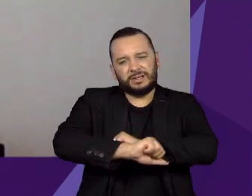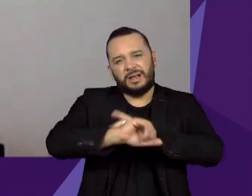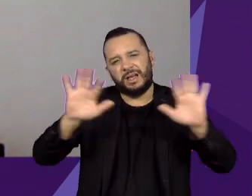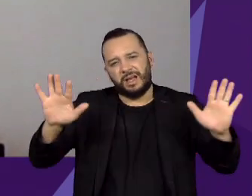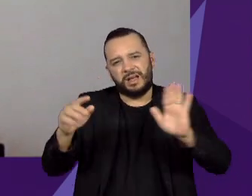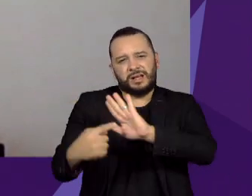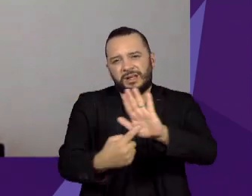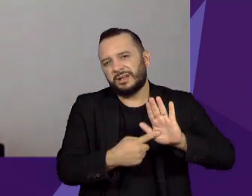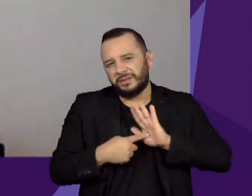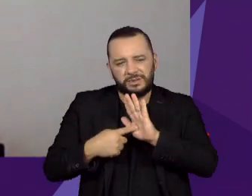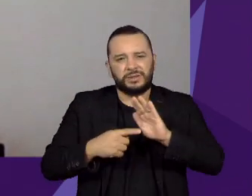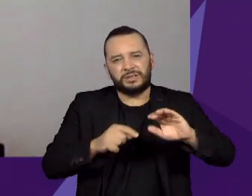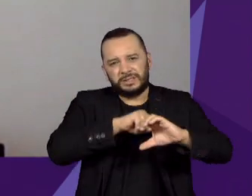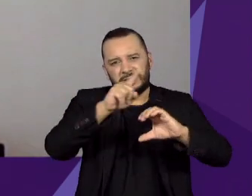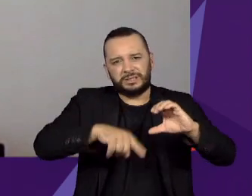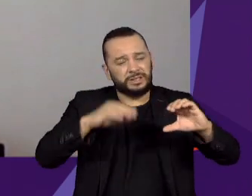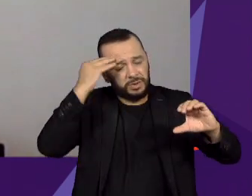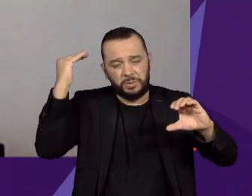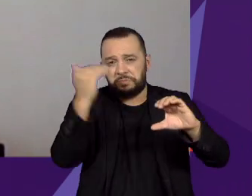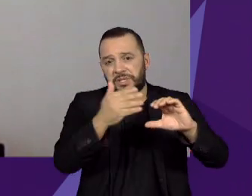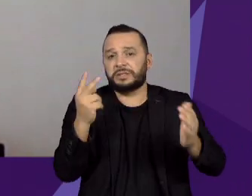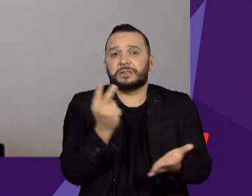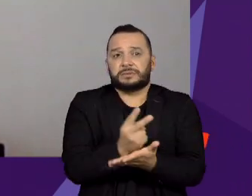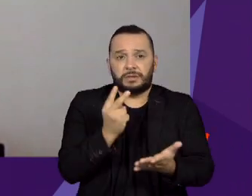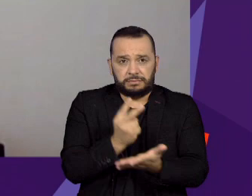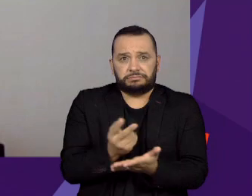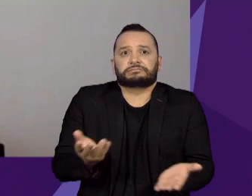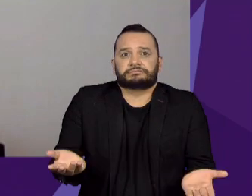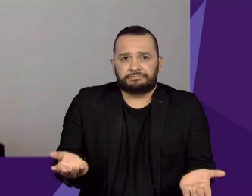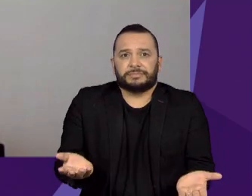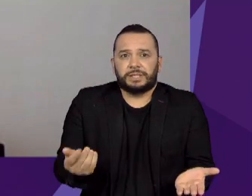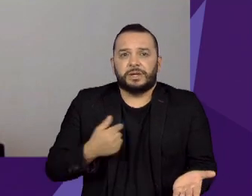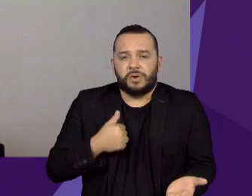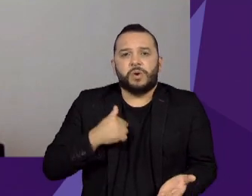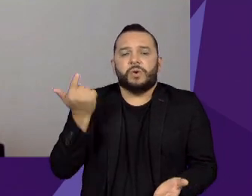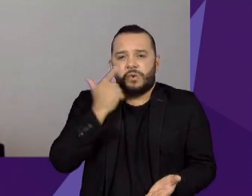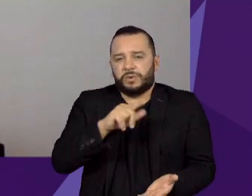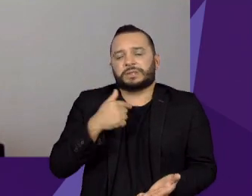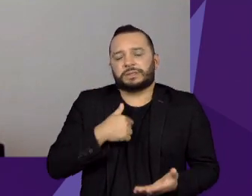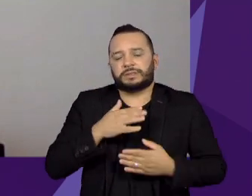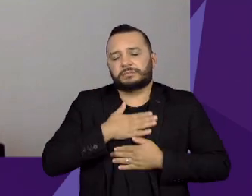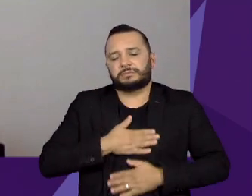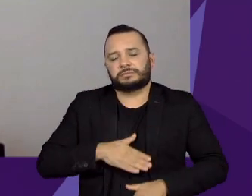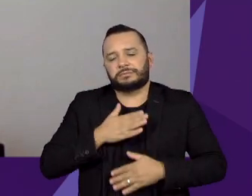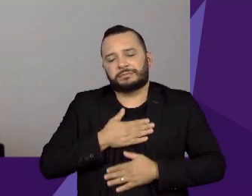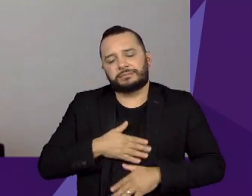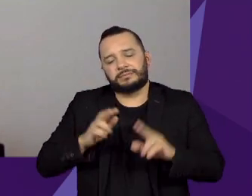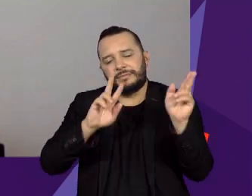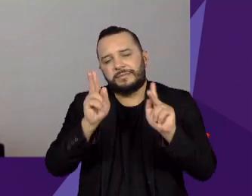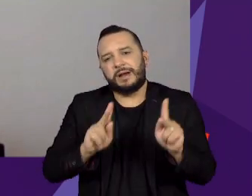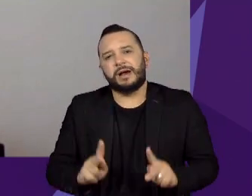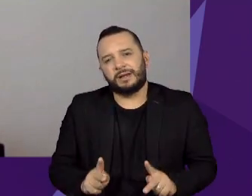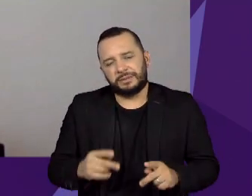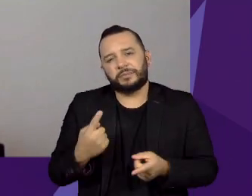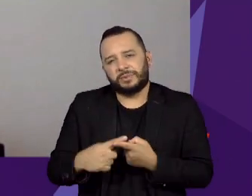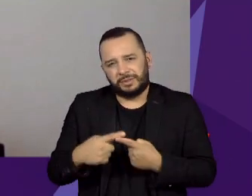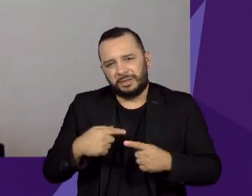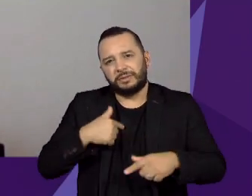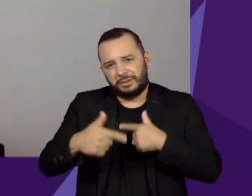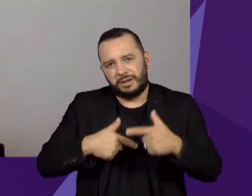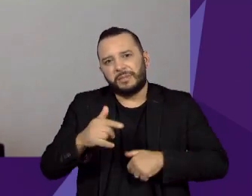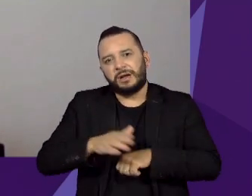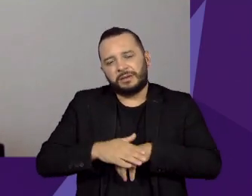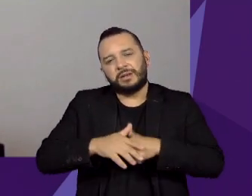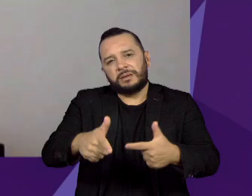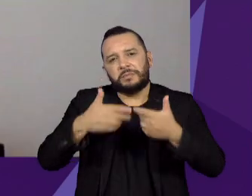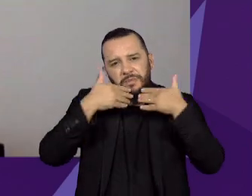base com a ciência, com o que estava ao meu alcance. Eu consigo deitar e dormir e pôr a minha cabeça no travesseiro de que eu fiz o melhor que